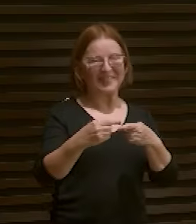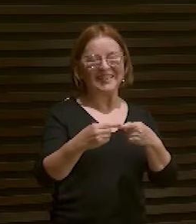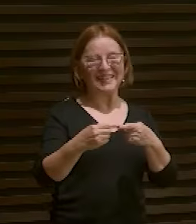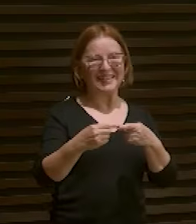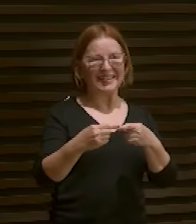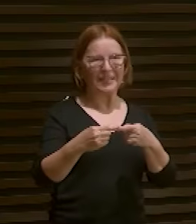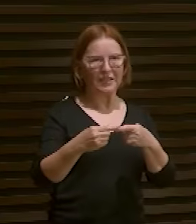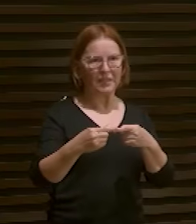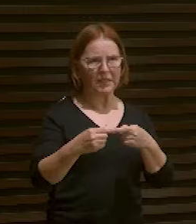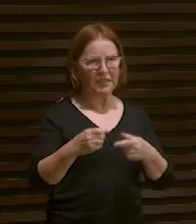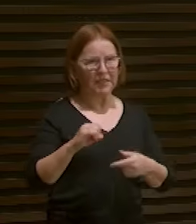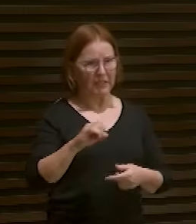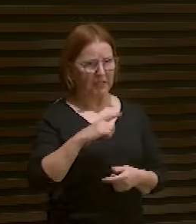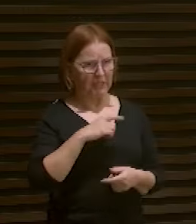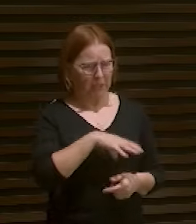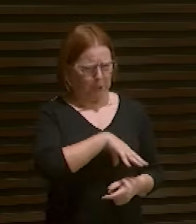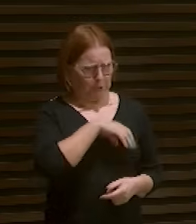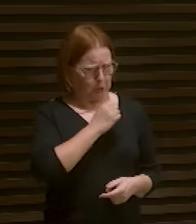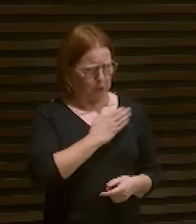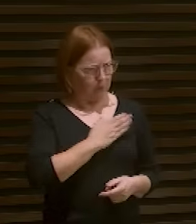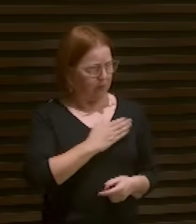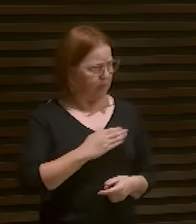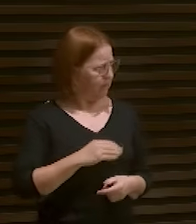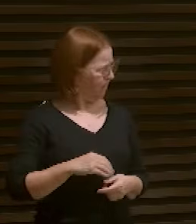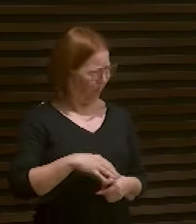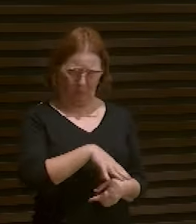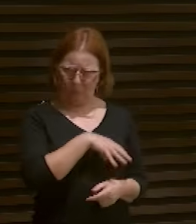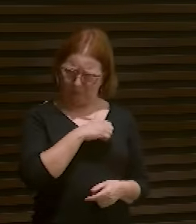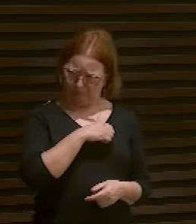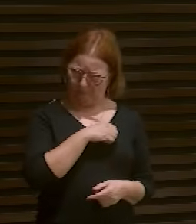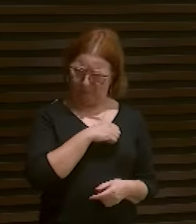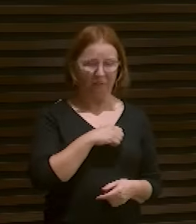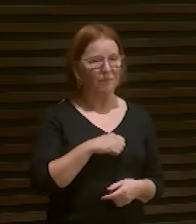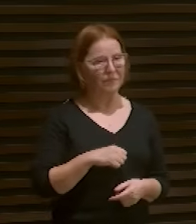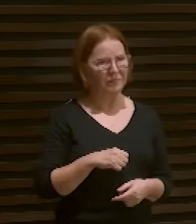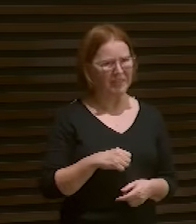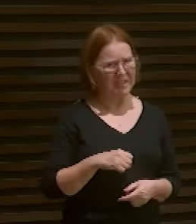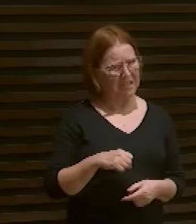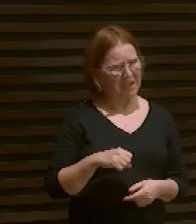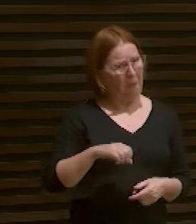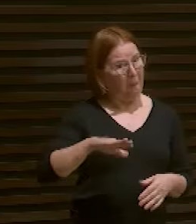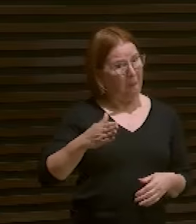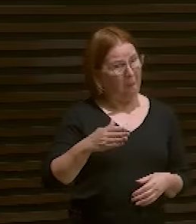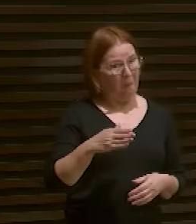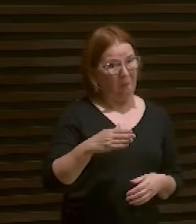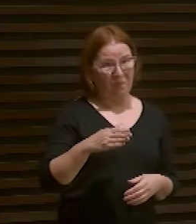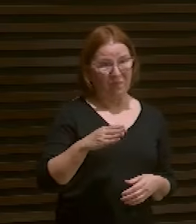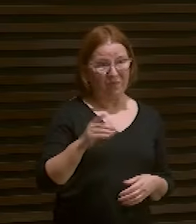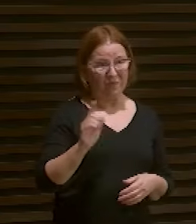com ódio no coração, ódio, pastor? Com sentimentos de falta de